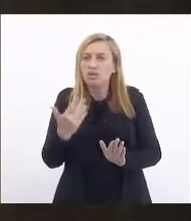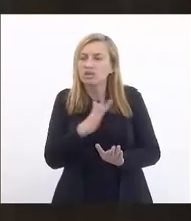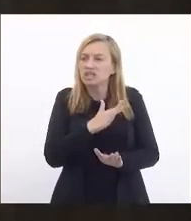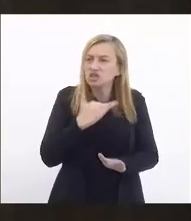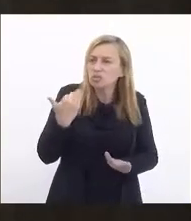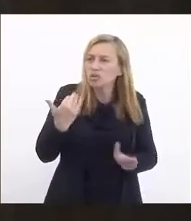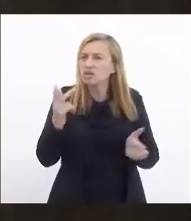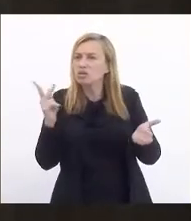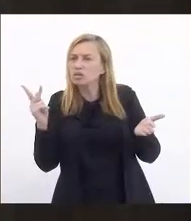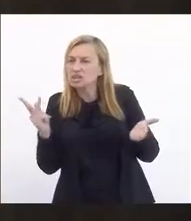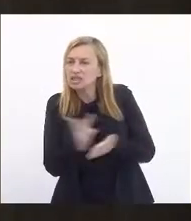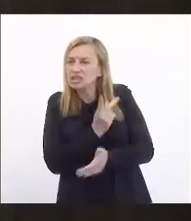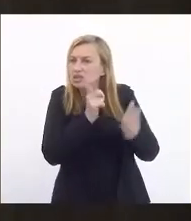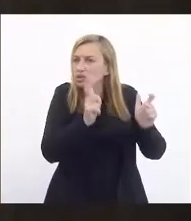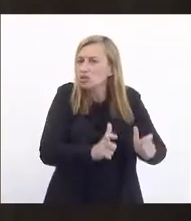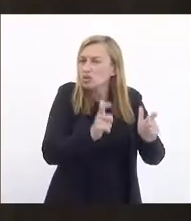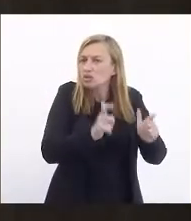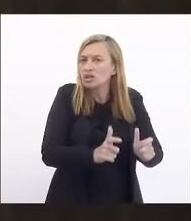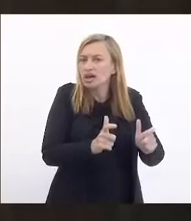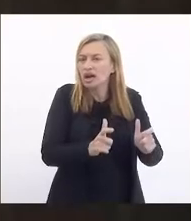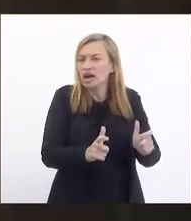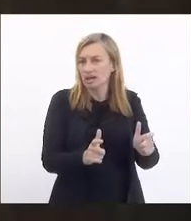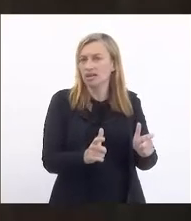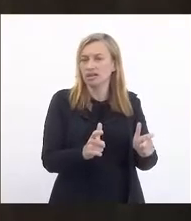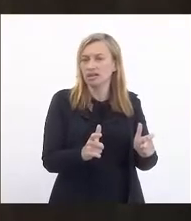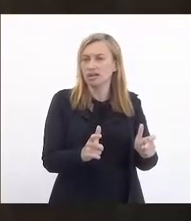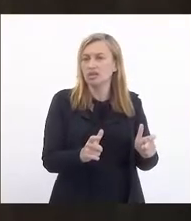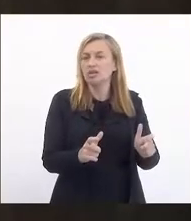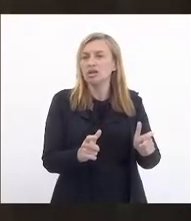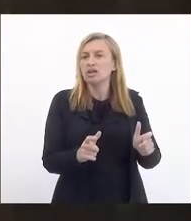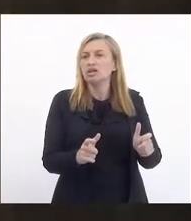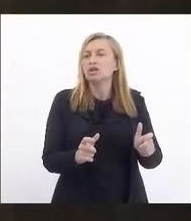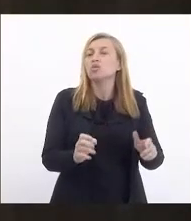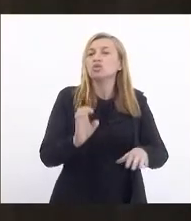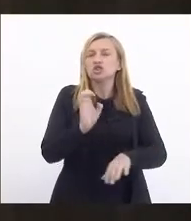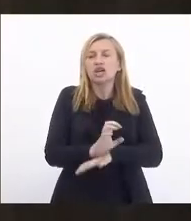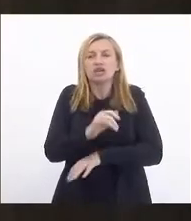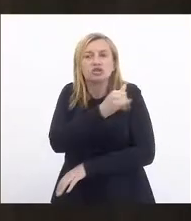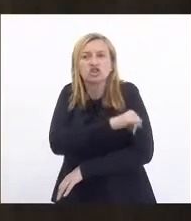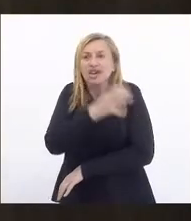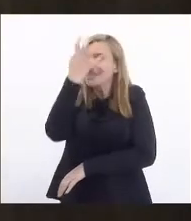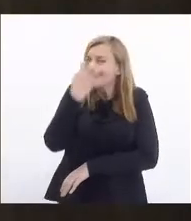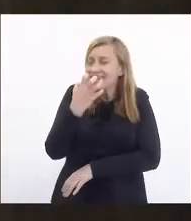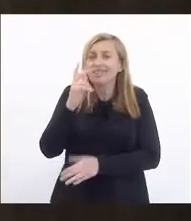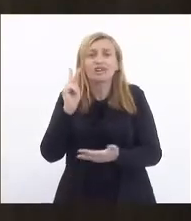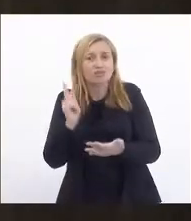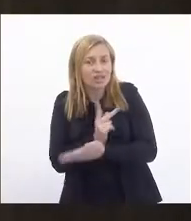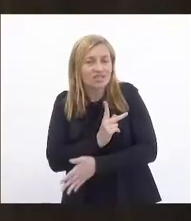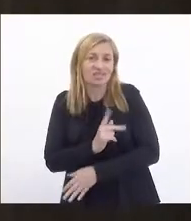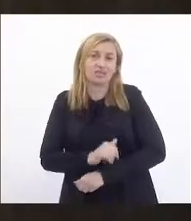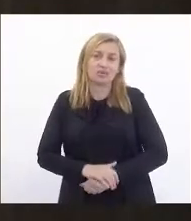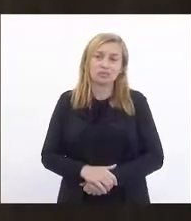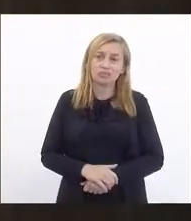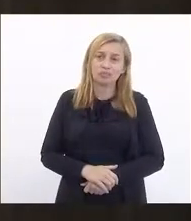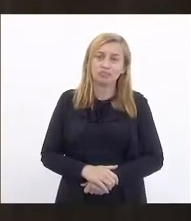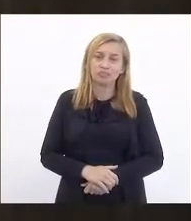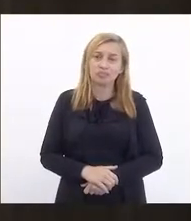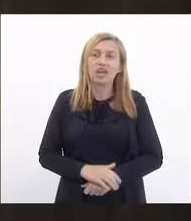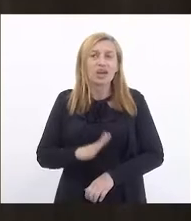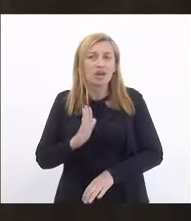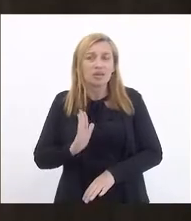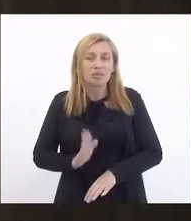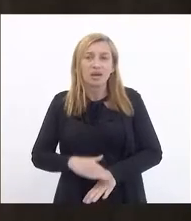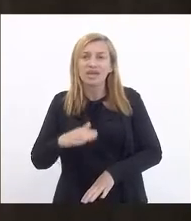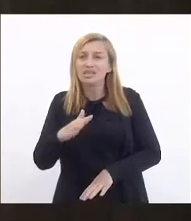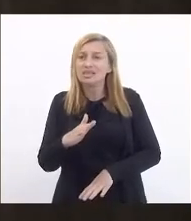ocorridas pelo braço do estado no Rio de Janeiro é seríssimo o que está acontecendo no estado do Rio de Janeiro é mais